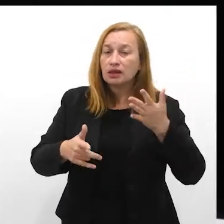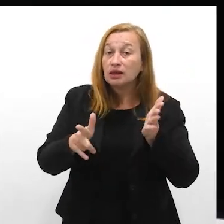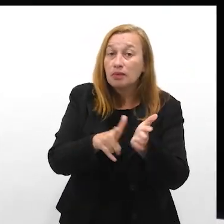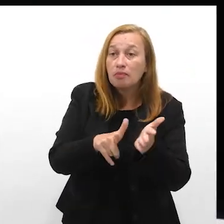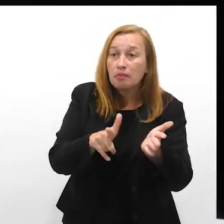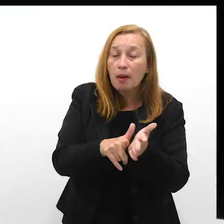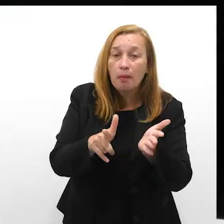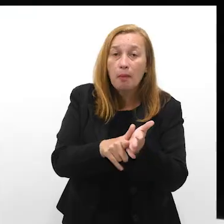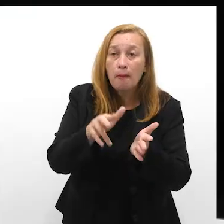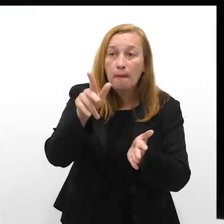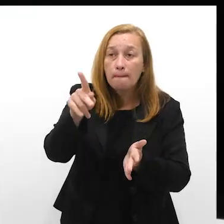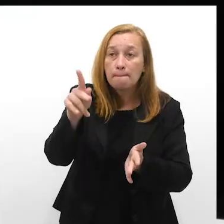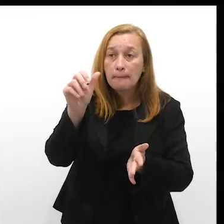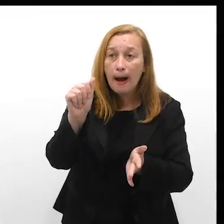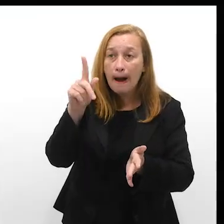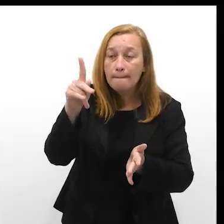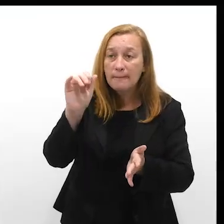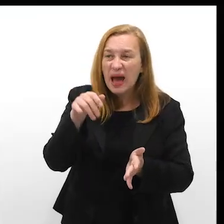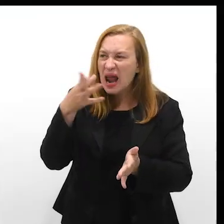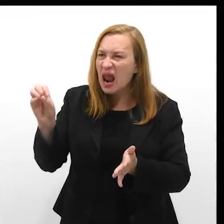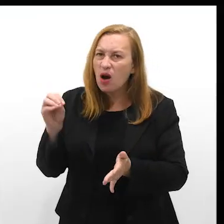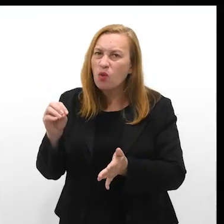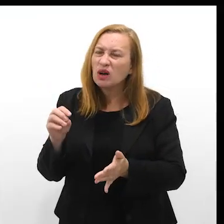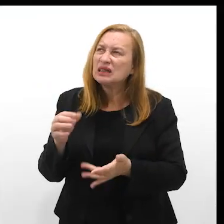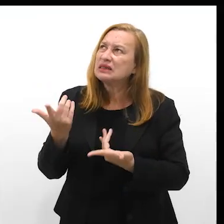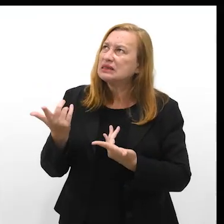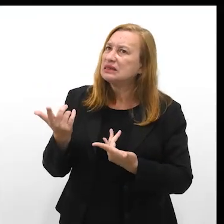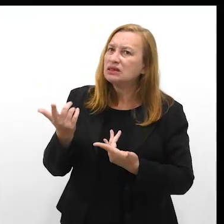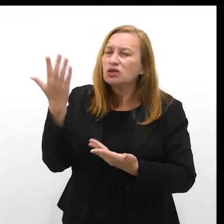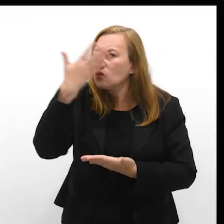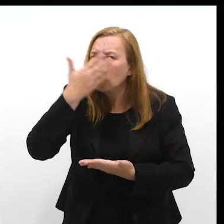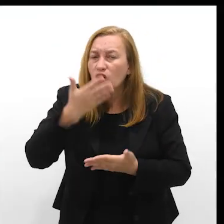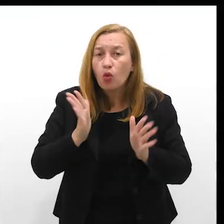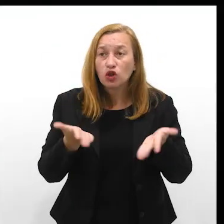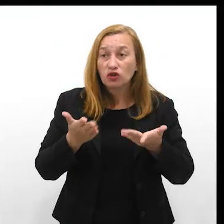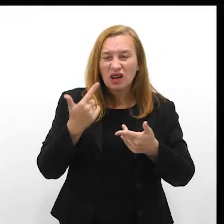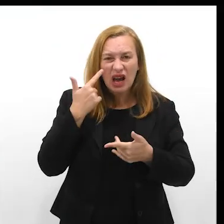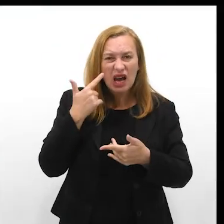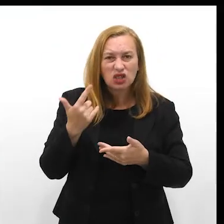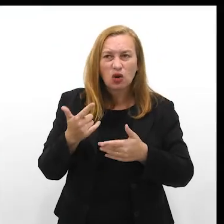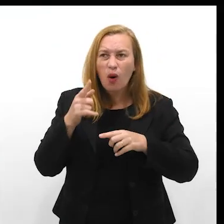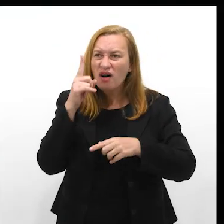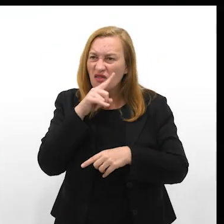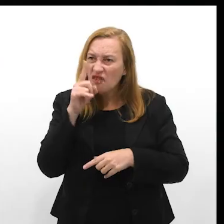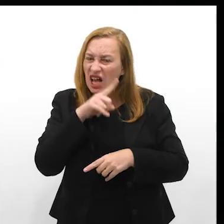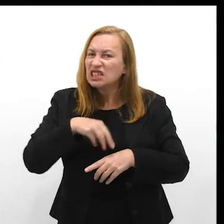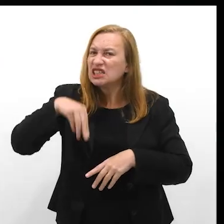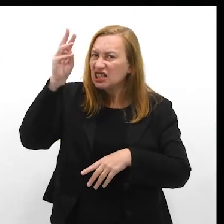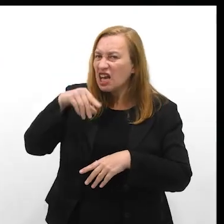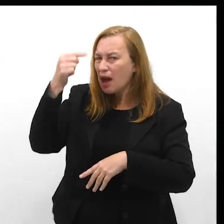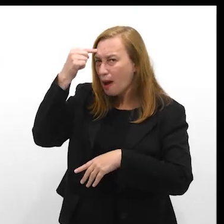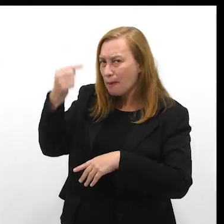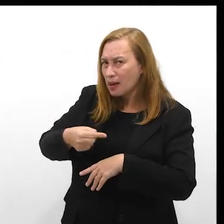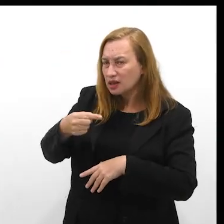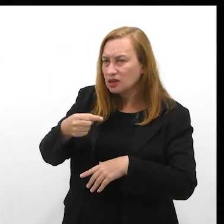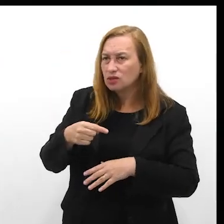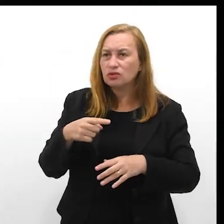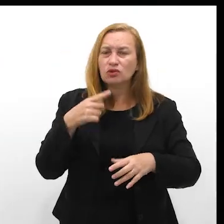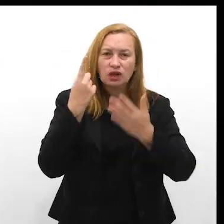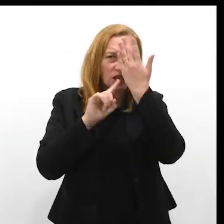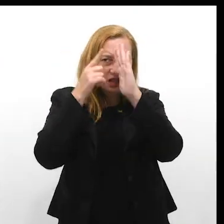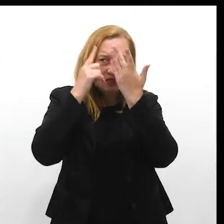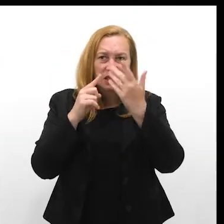difícil agora. E você não vê isso agora, né? Será que isso é uma falha de quem comanda o carnaval,